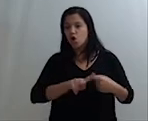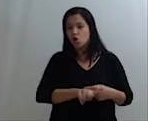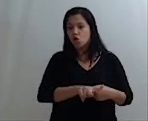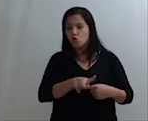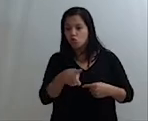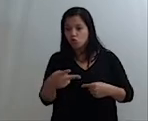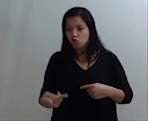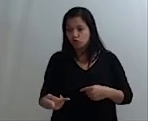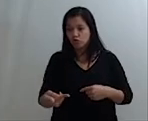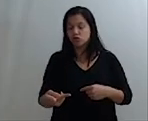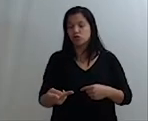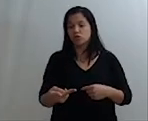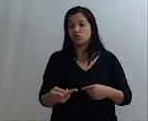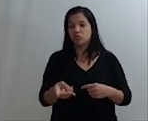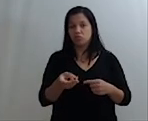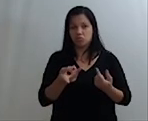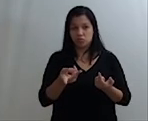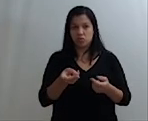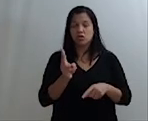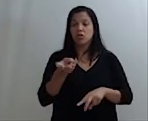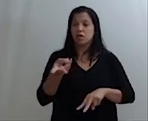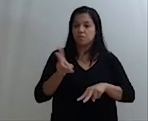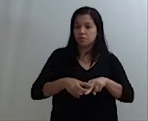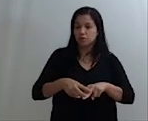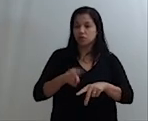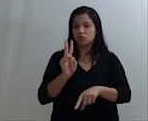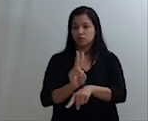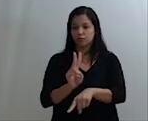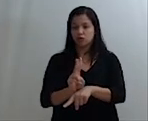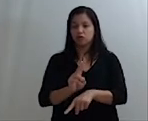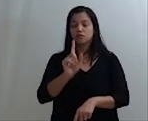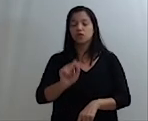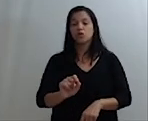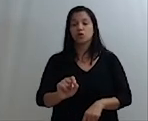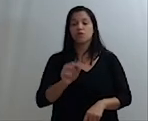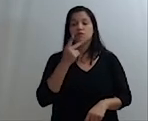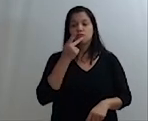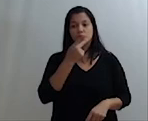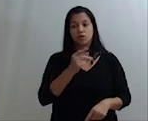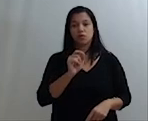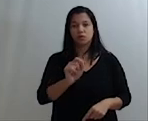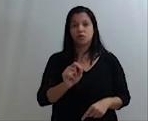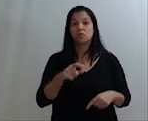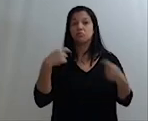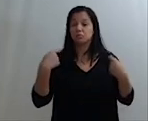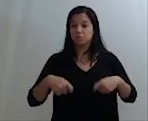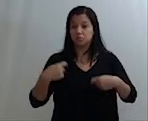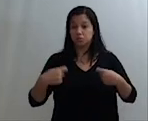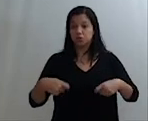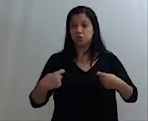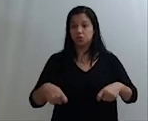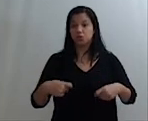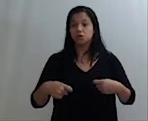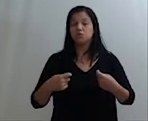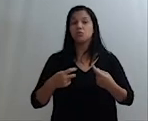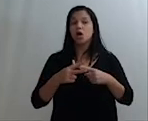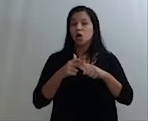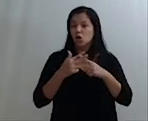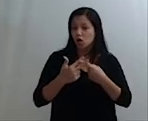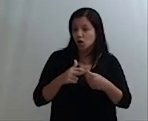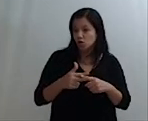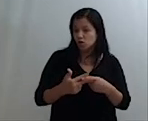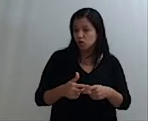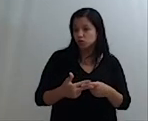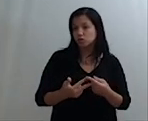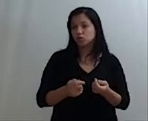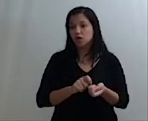prisão preventiva eu mesmo já me manifestei no sentido de que é preciso nos nos ajustarmos a a um a